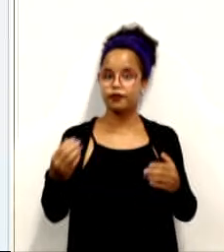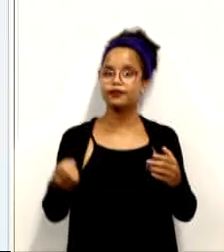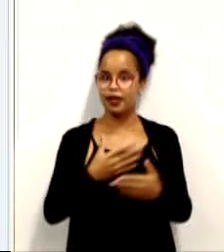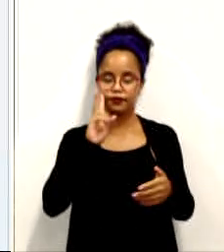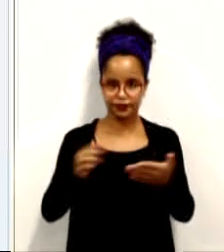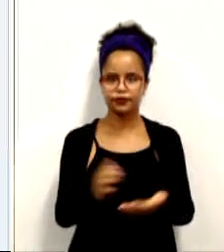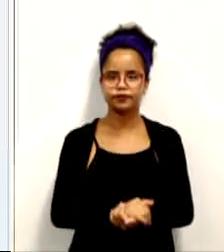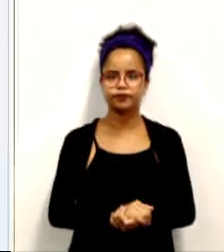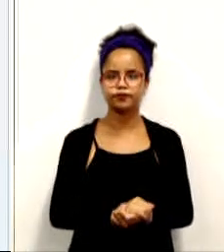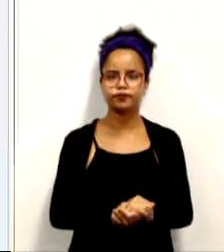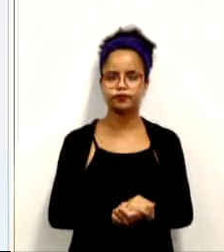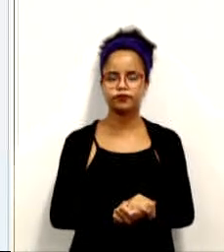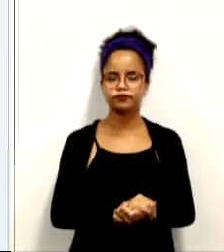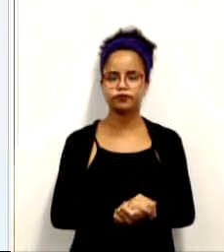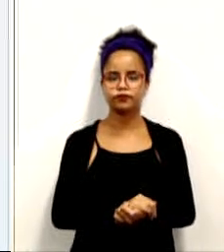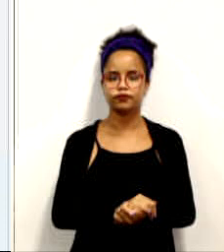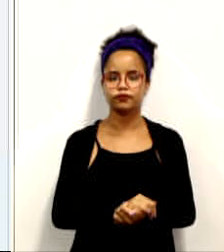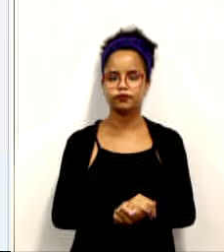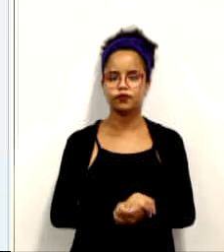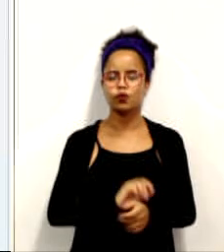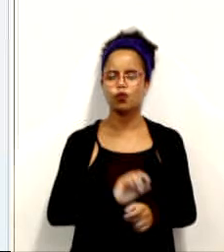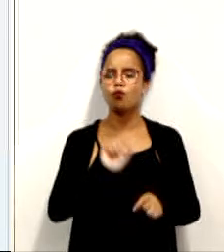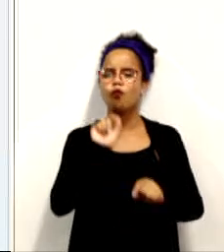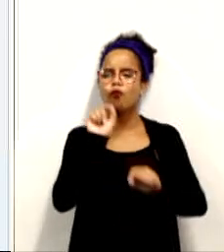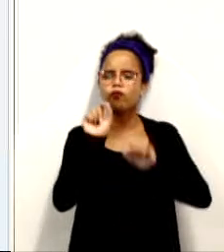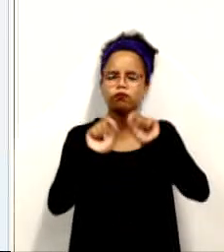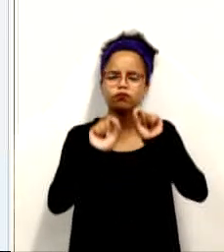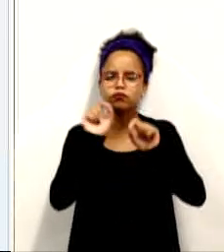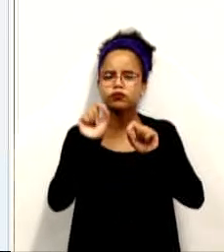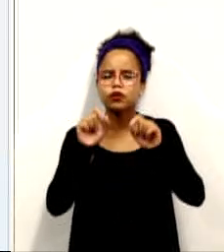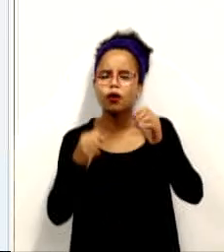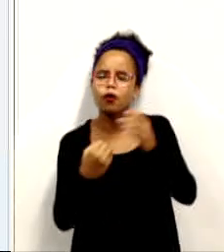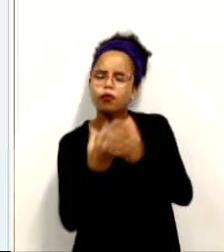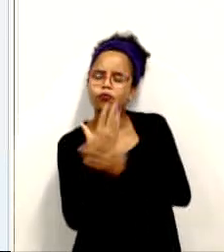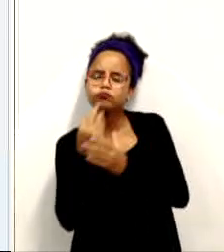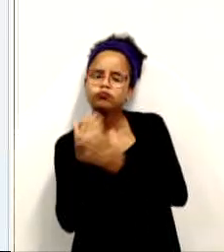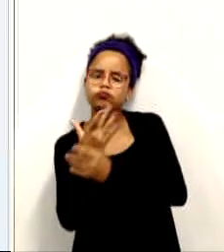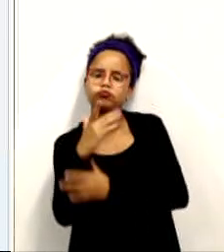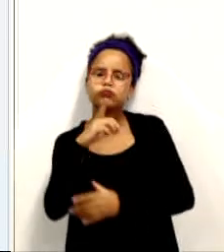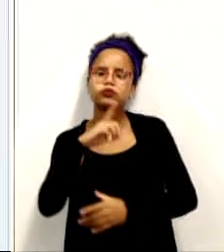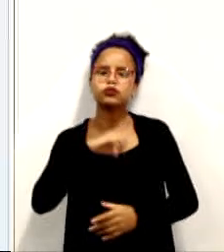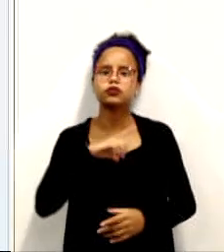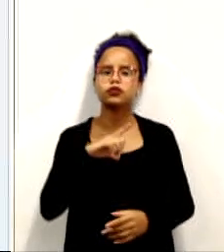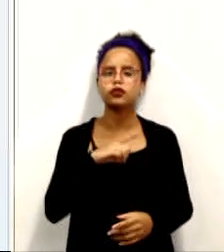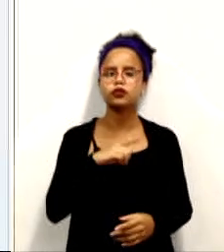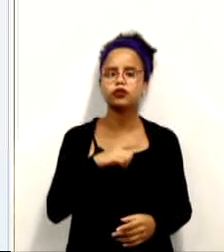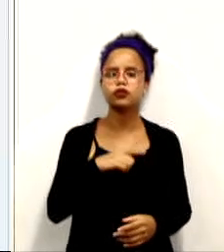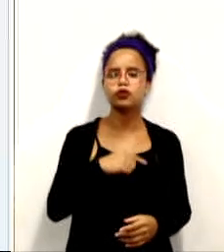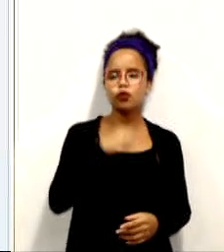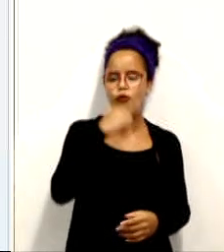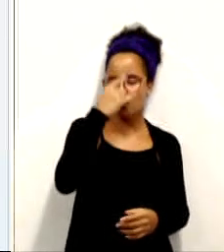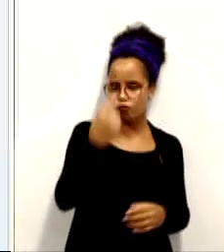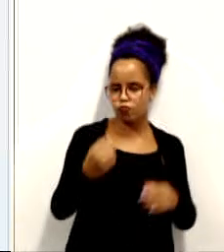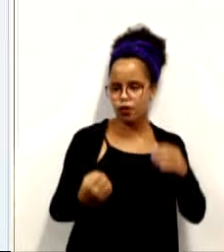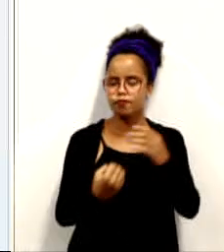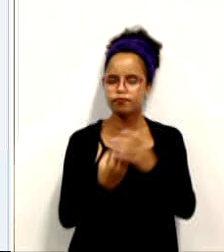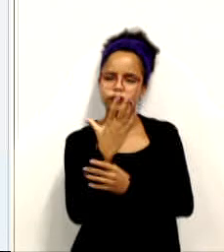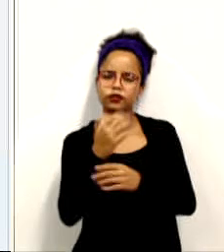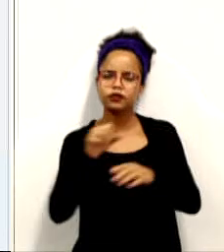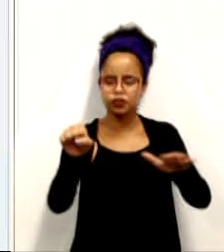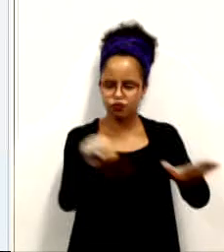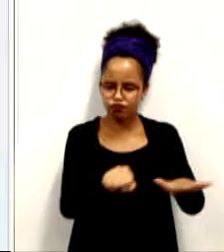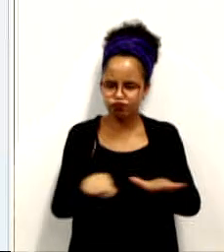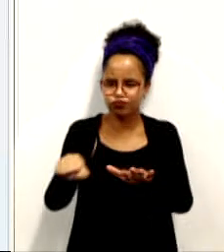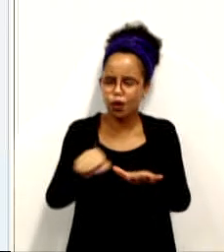que é que as plantas têm? Uma planta no sertão, naquele sol de